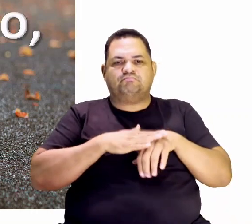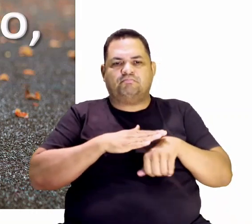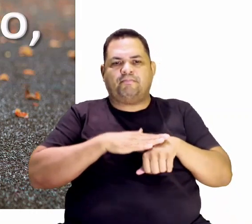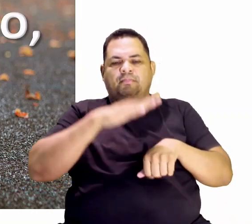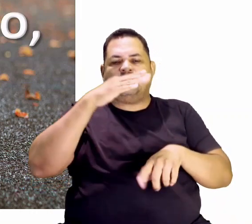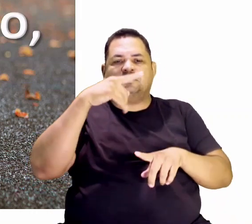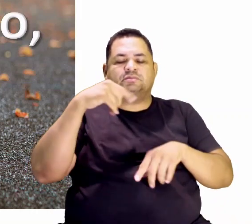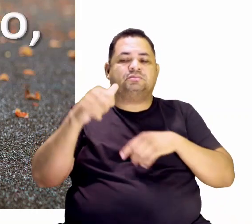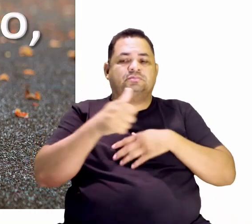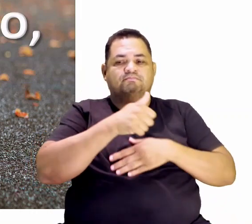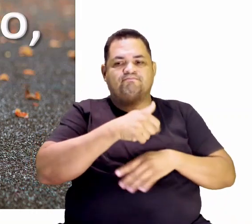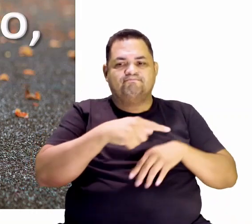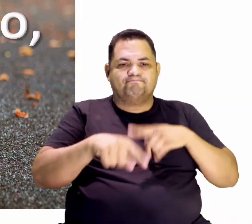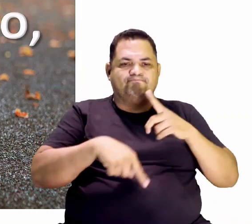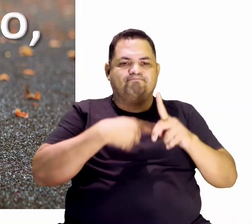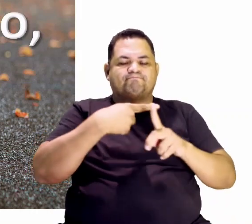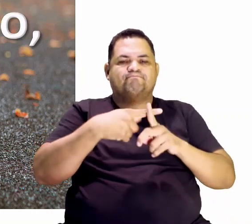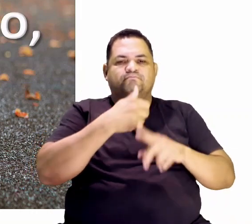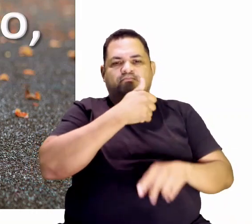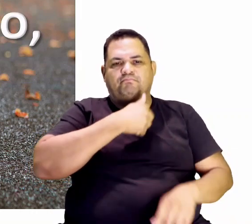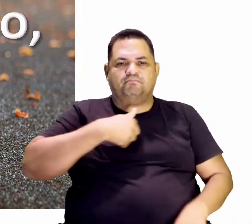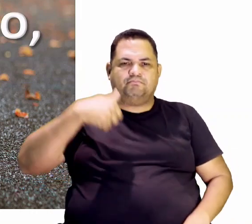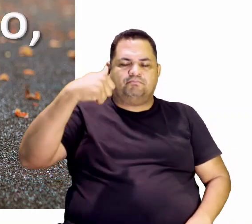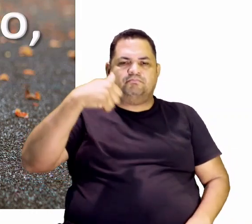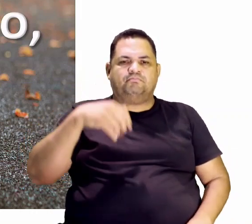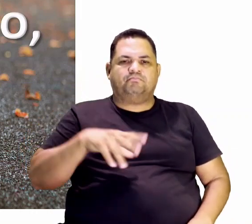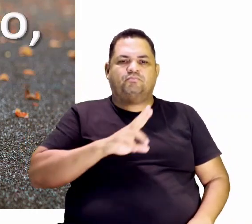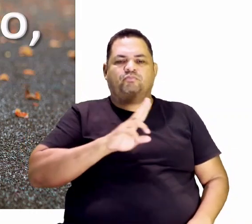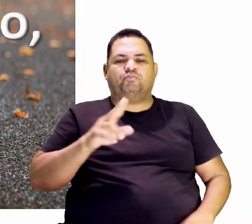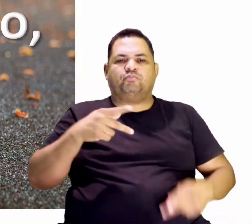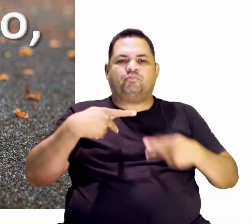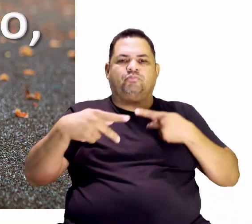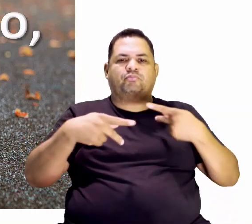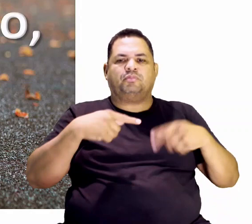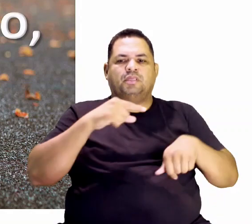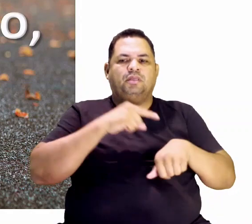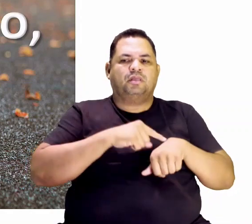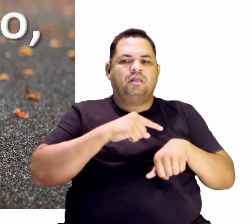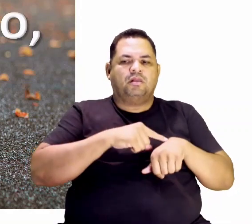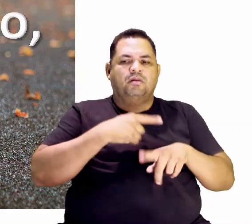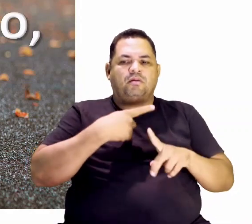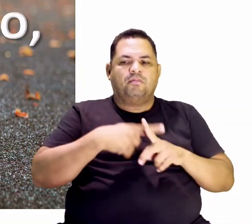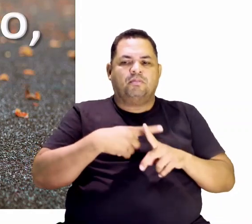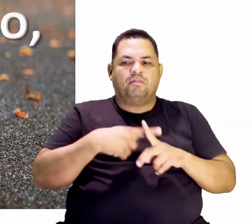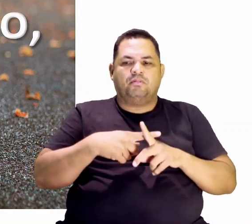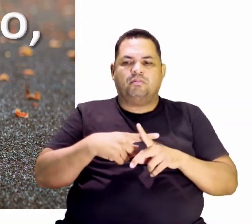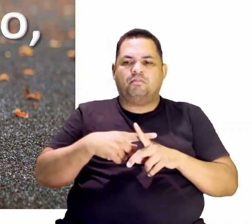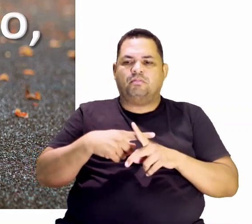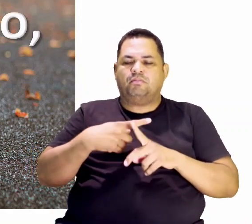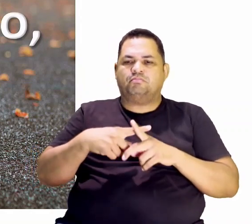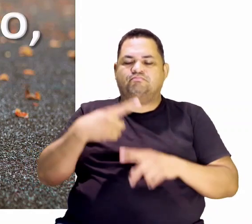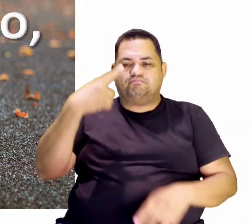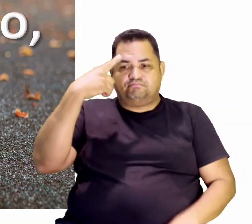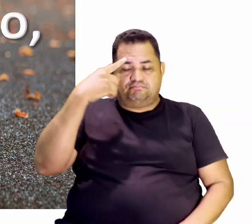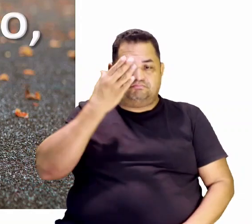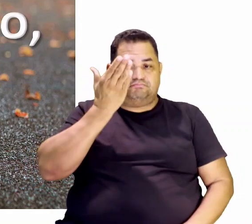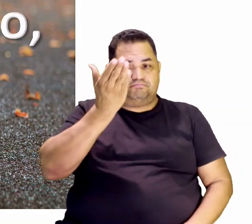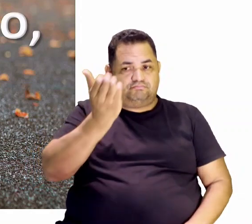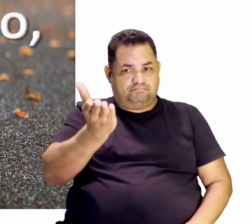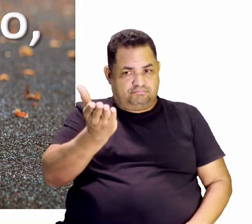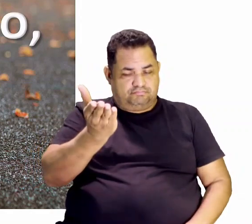melhor, né? Esse é o nome do nosso projeto, esse é o nome do nosso momento, porque eu estou pensando em você, estou